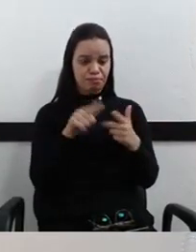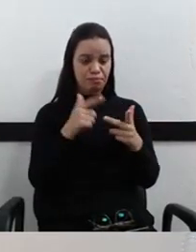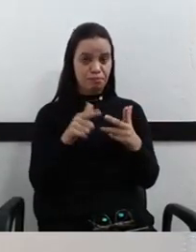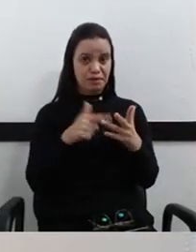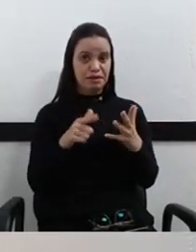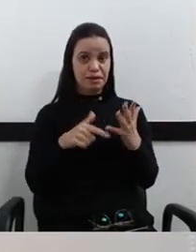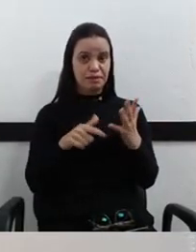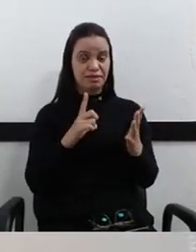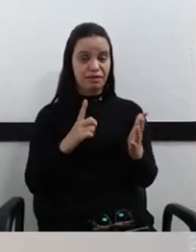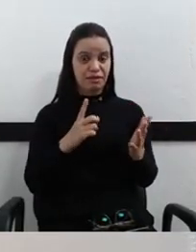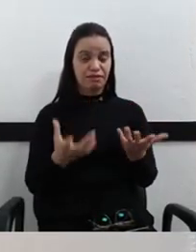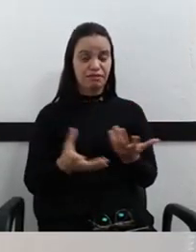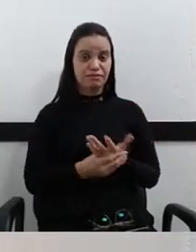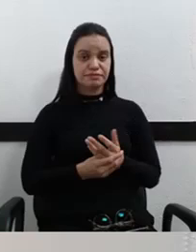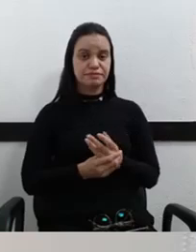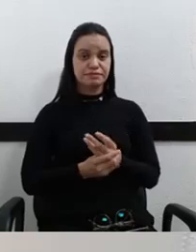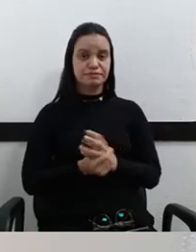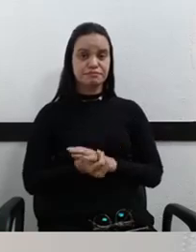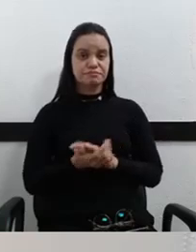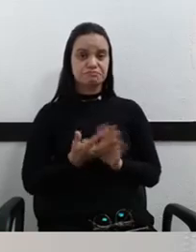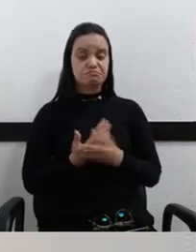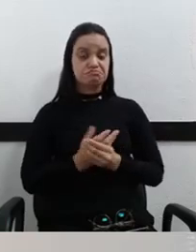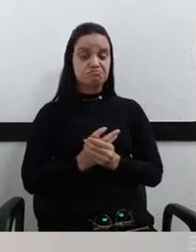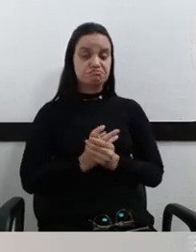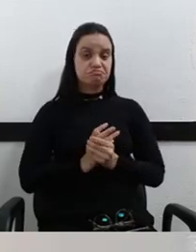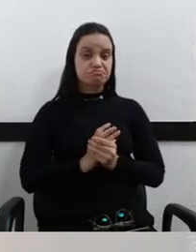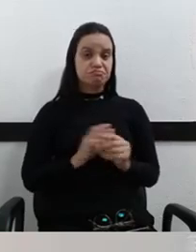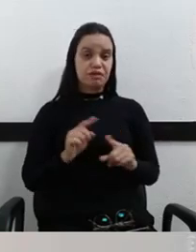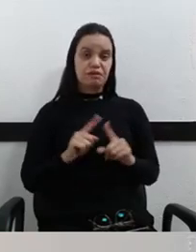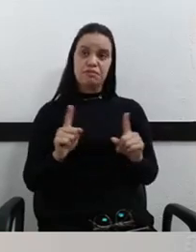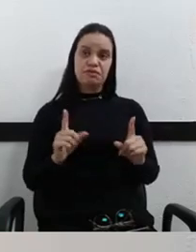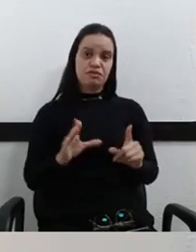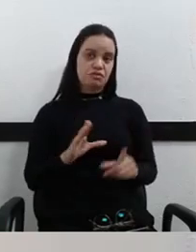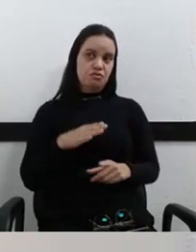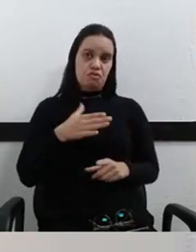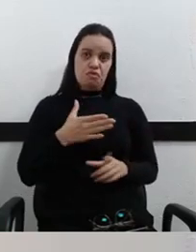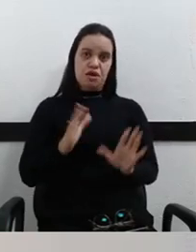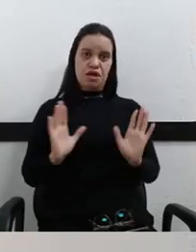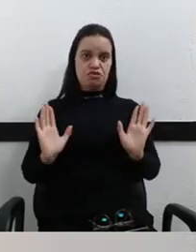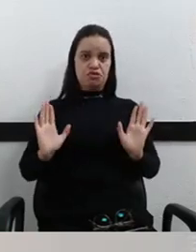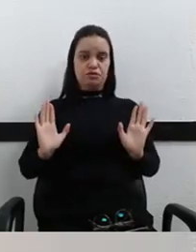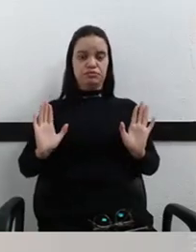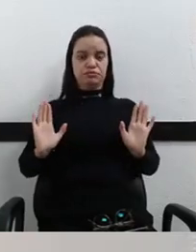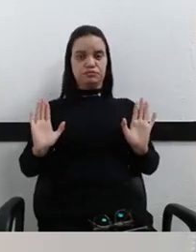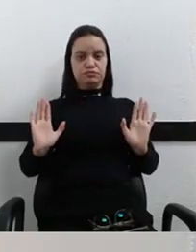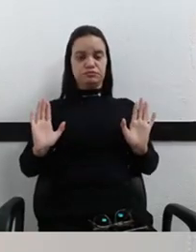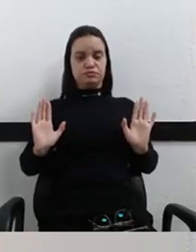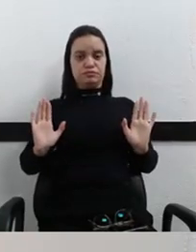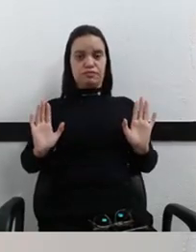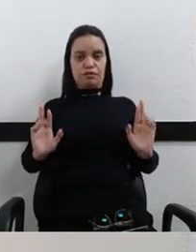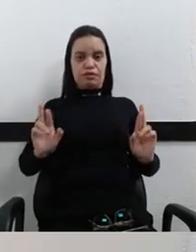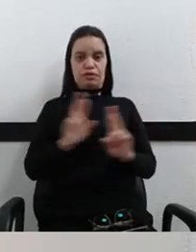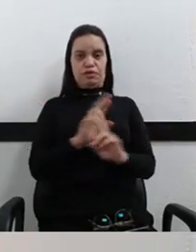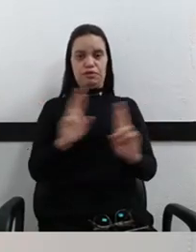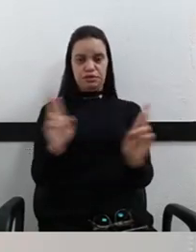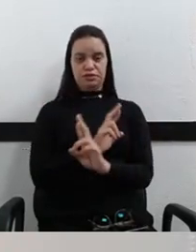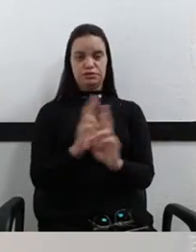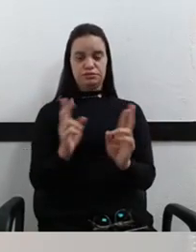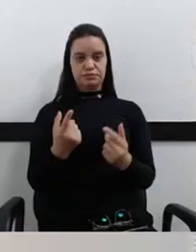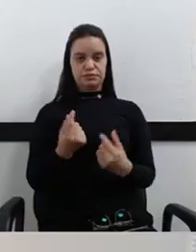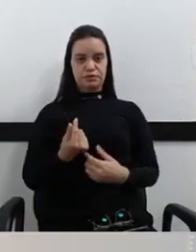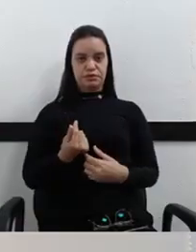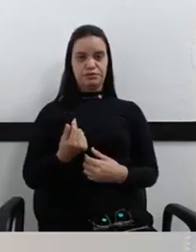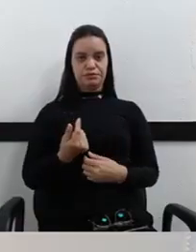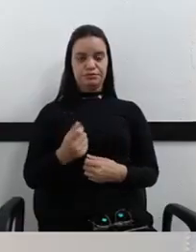já existente nas outras instituições seja melhor, talvez, mas eu não tenho clareza quanto a isso. Com relação à questão financeira, tem uma coisa que eu acho que tem